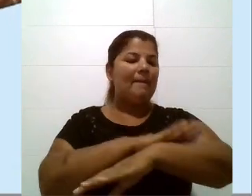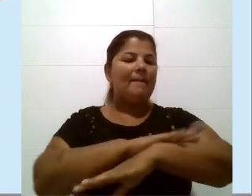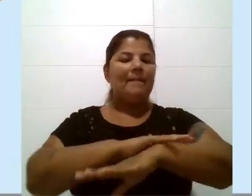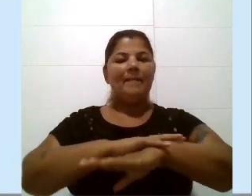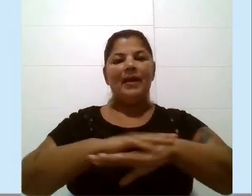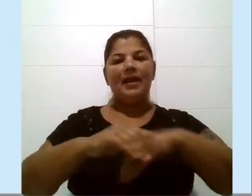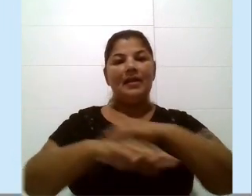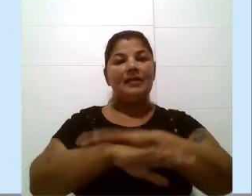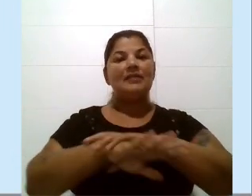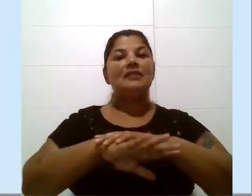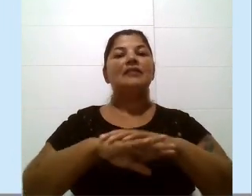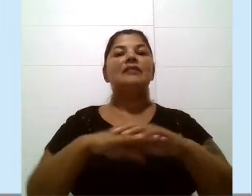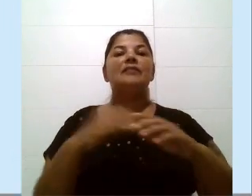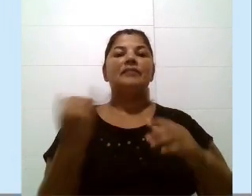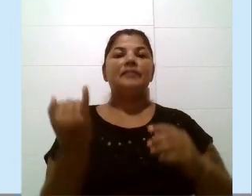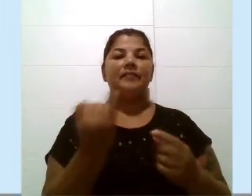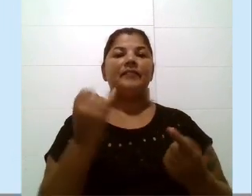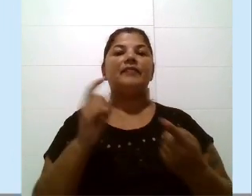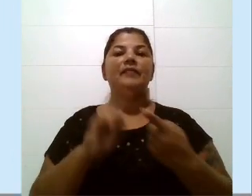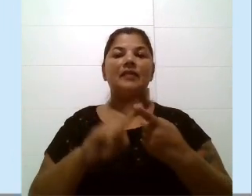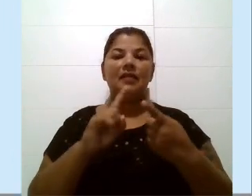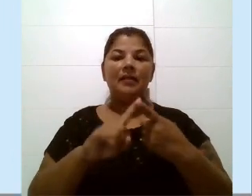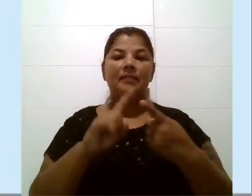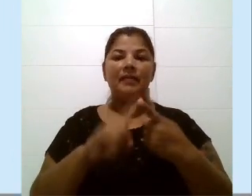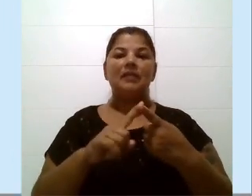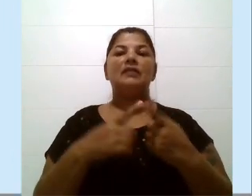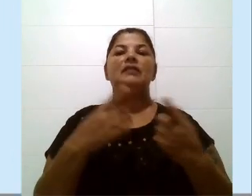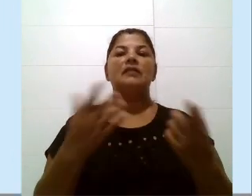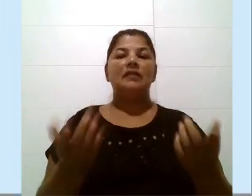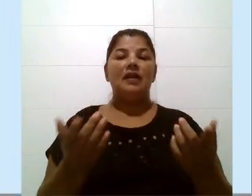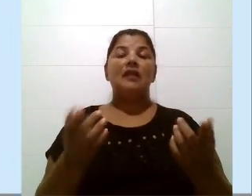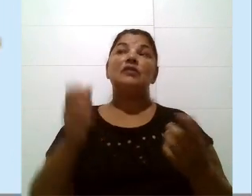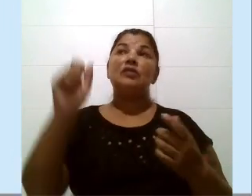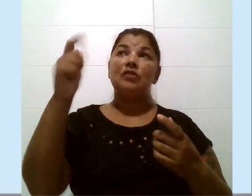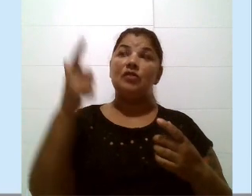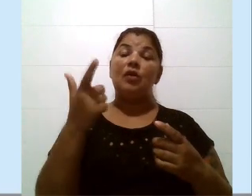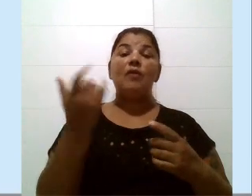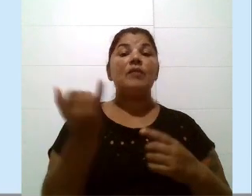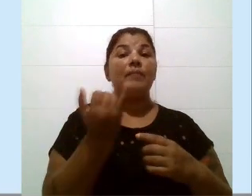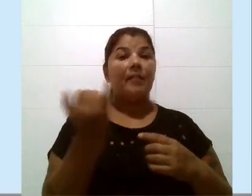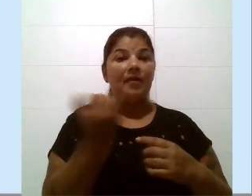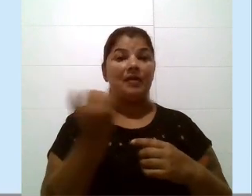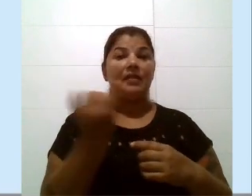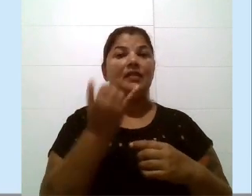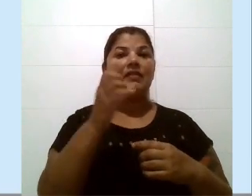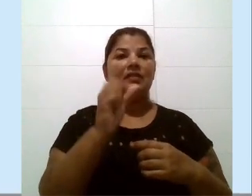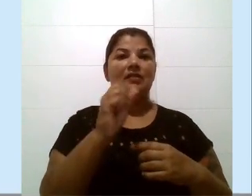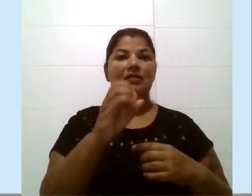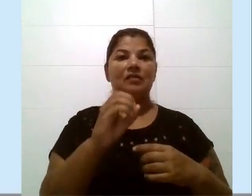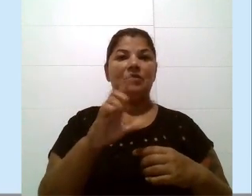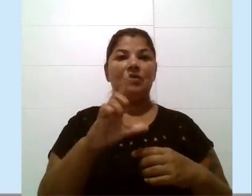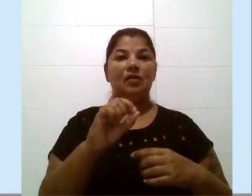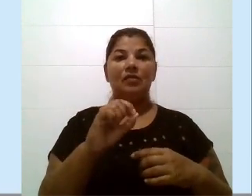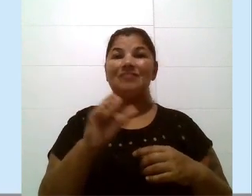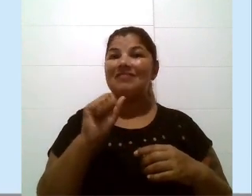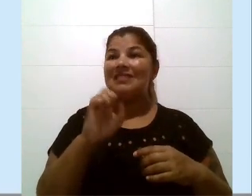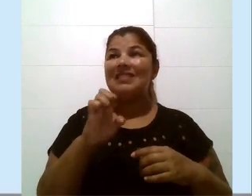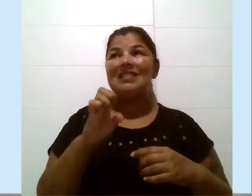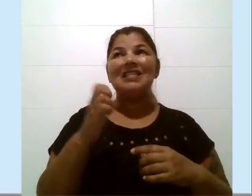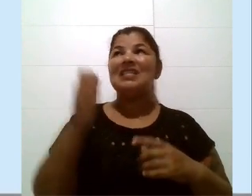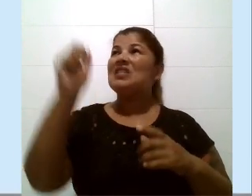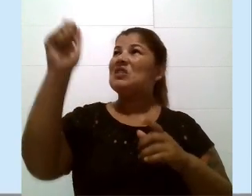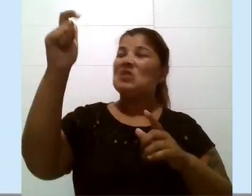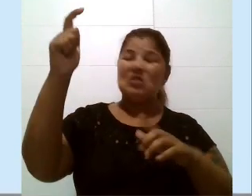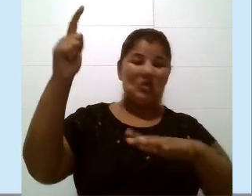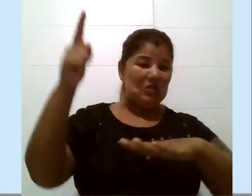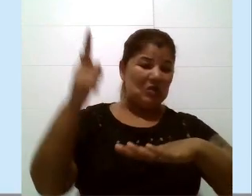seres vivos em geral, né? O solo também é importante para o solo. E quando o solo ele não recebe a quantidade de sol, não